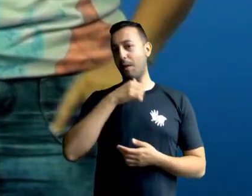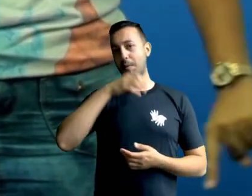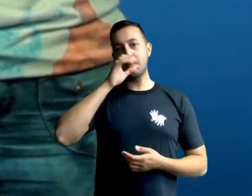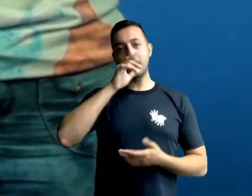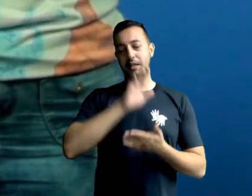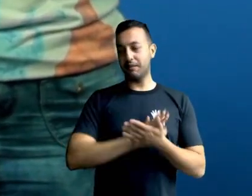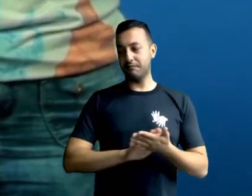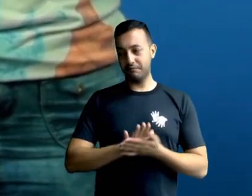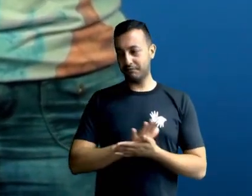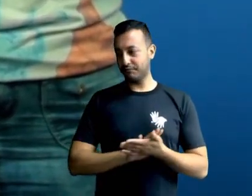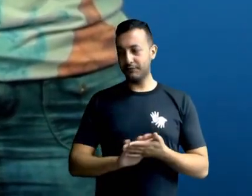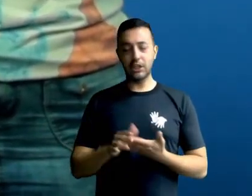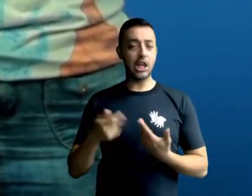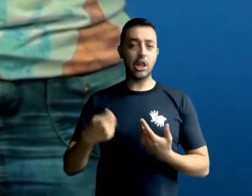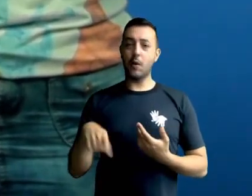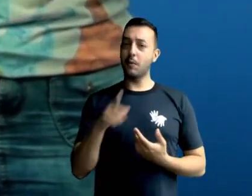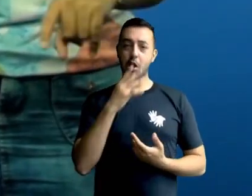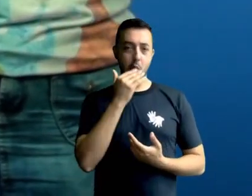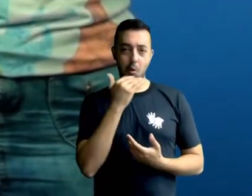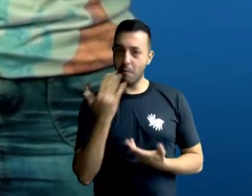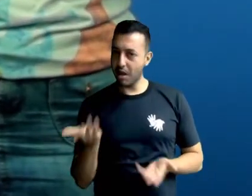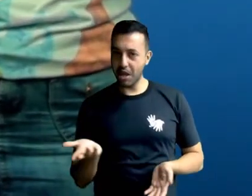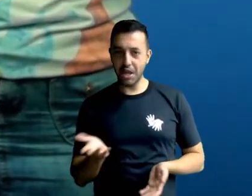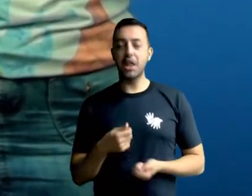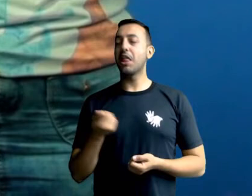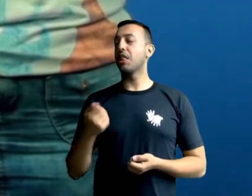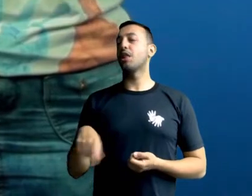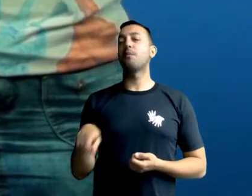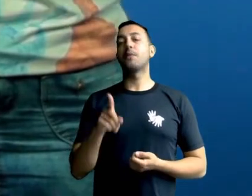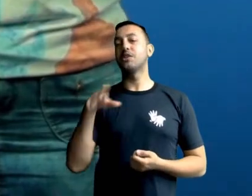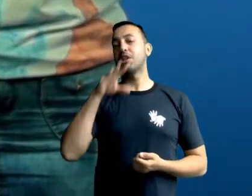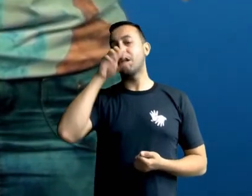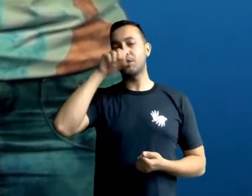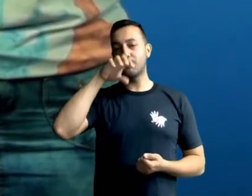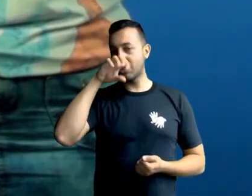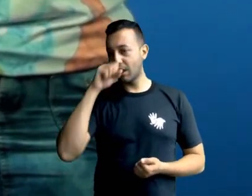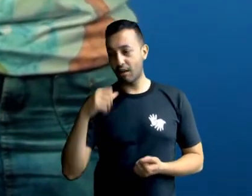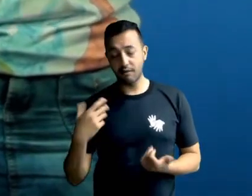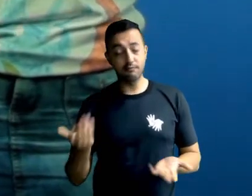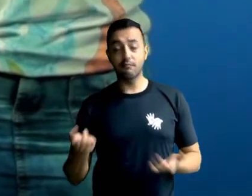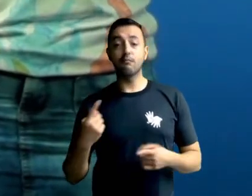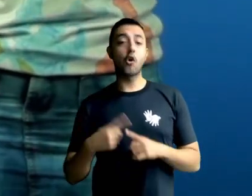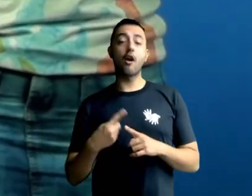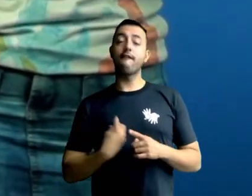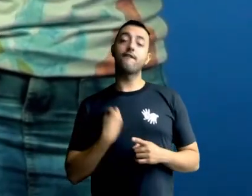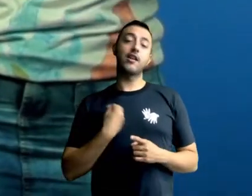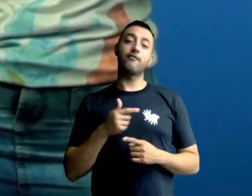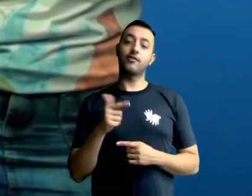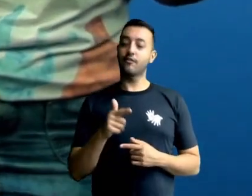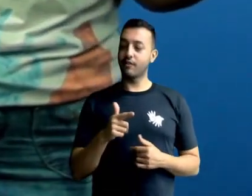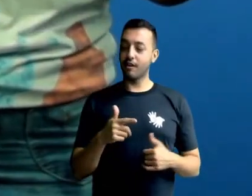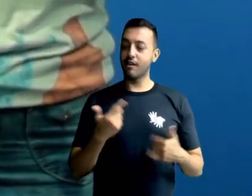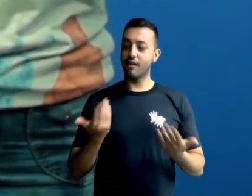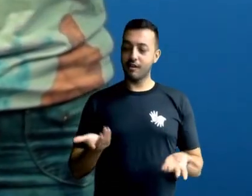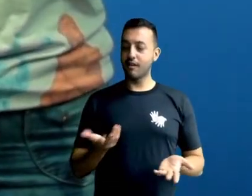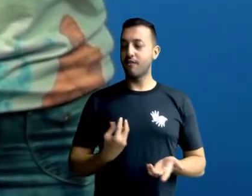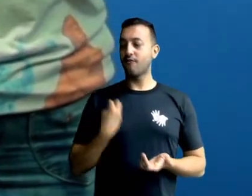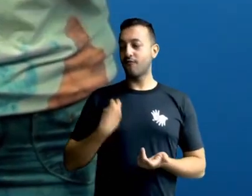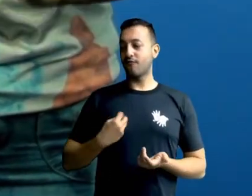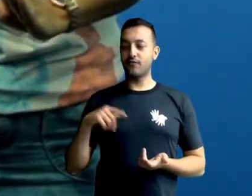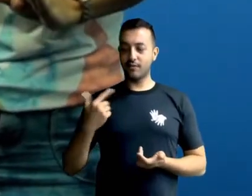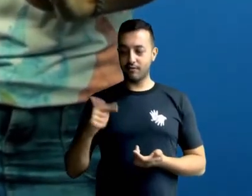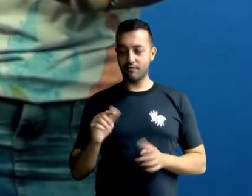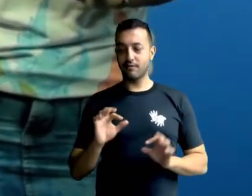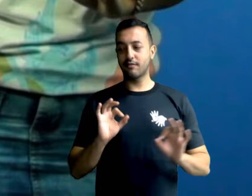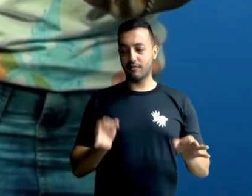precisa beber água para poder viver, não precisa comer para poder viver, não precisa respirar, porque não vive, na verdade. É um ser que